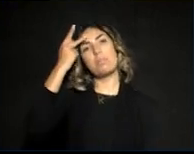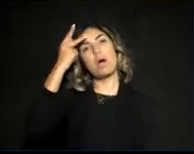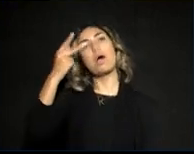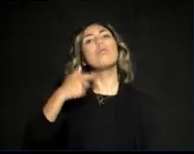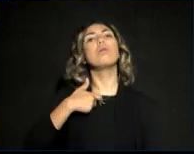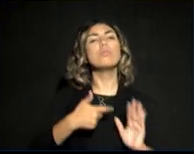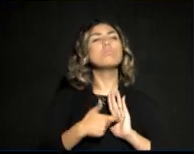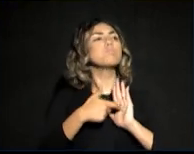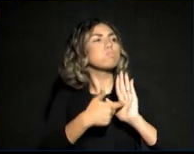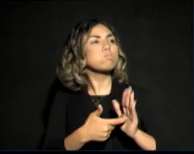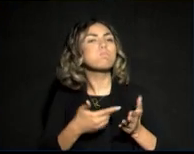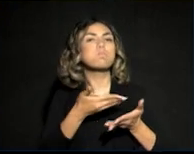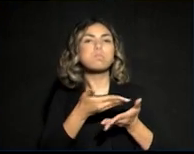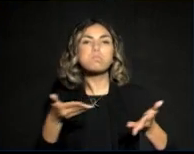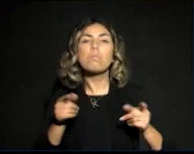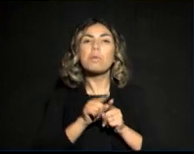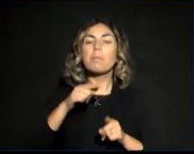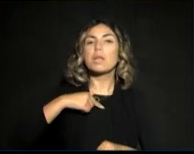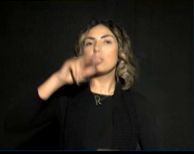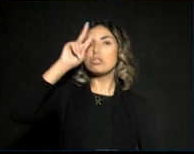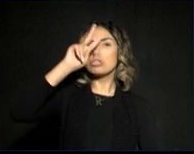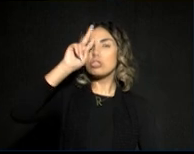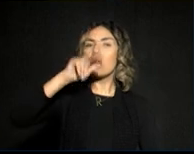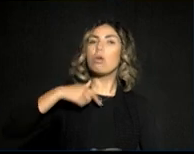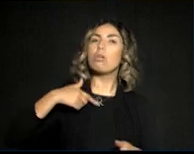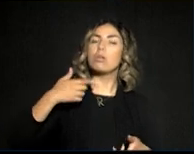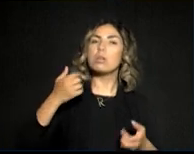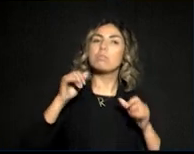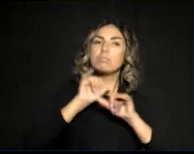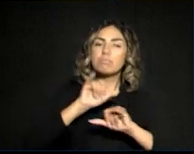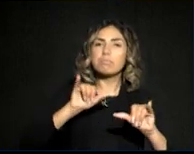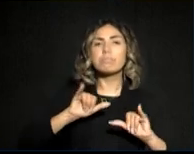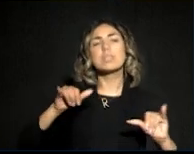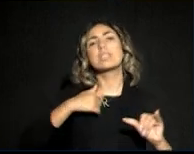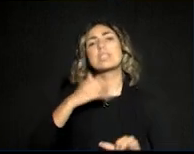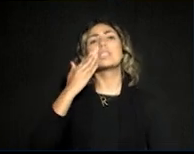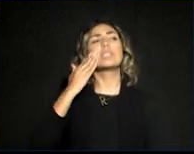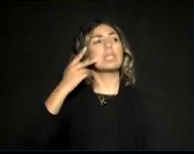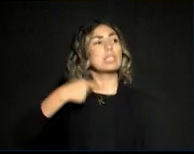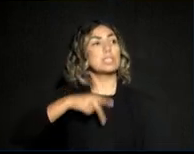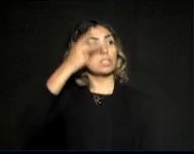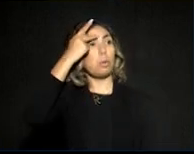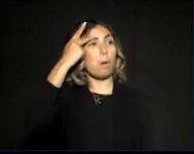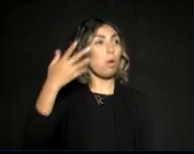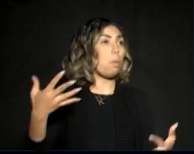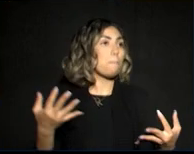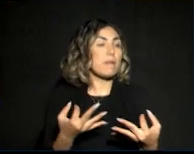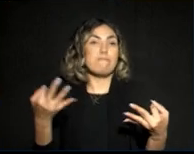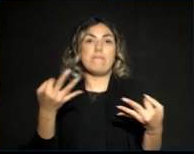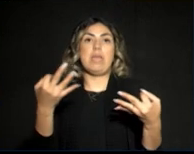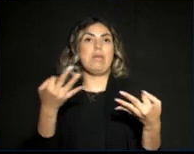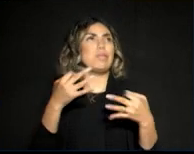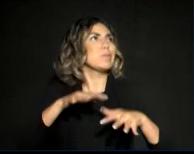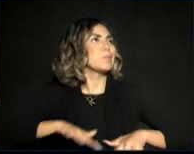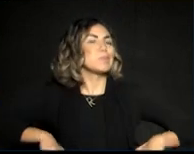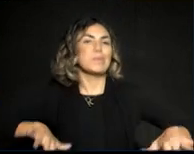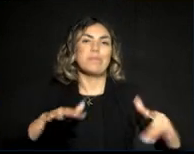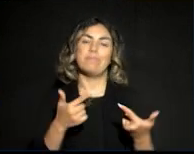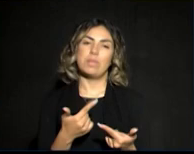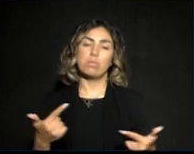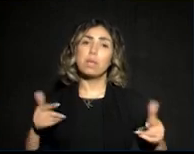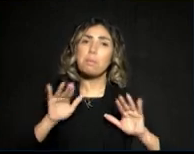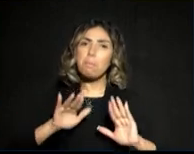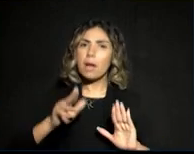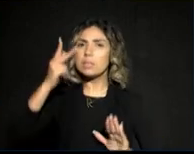apresentando para as pessoas contando essa história dizendo que São Paulo eu sei que as coisas não estão perfeitas mas foi construído aqui